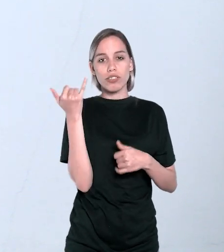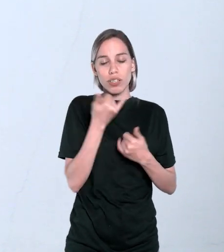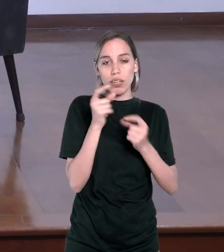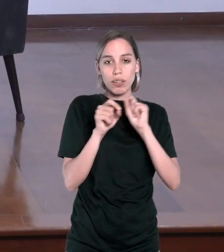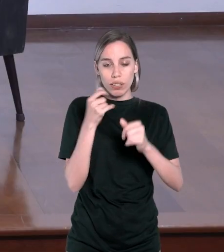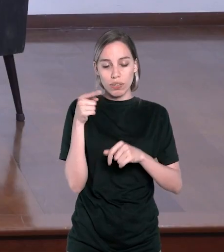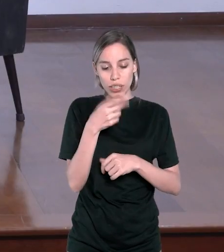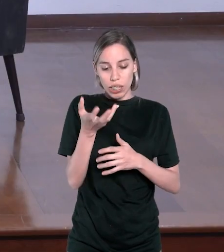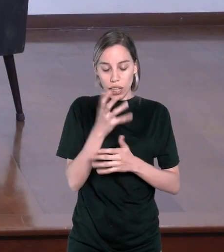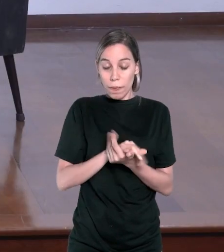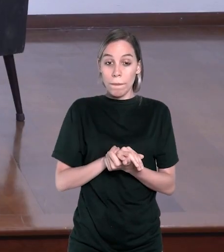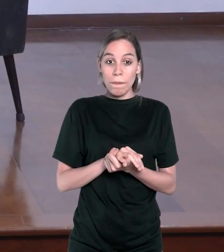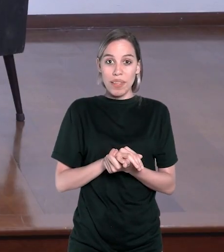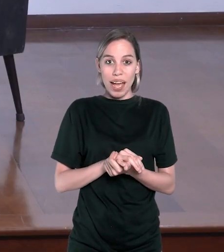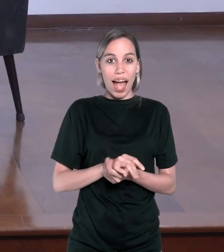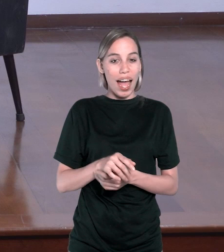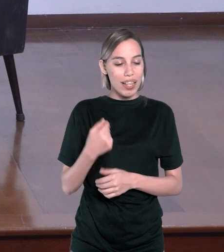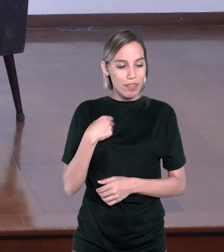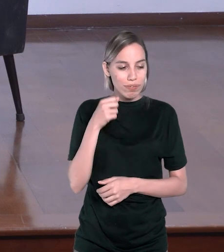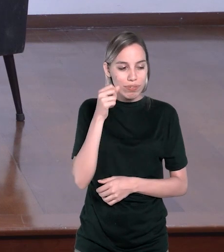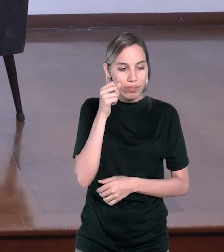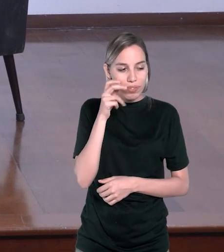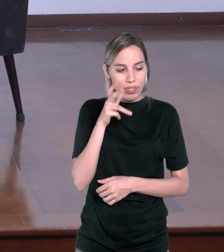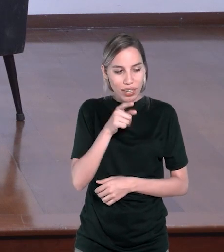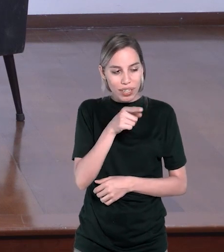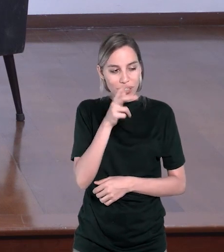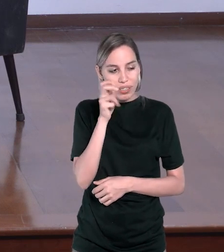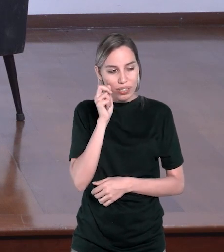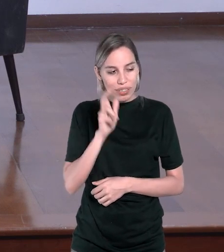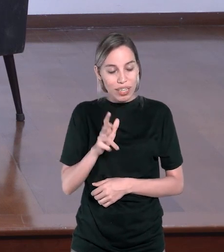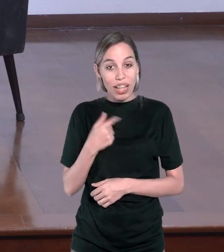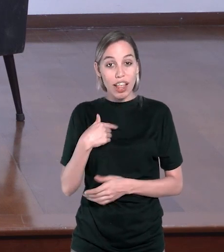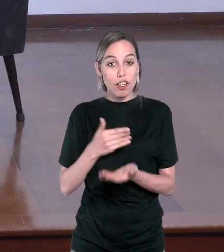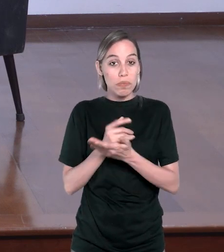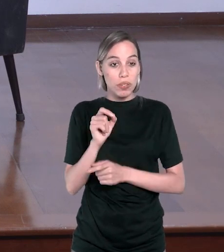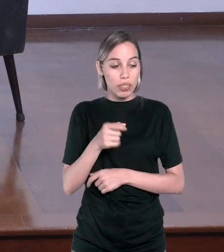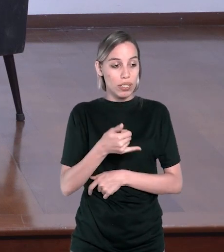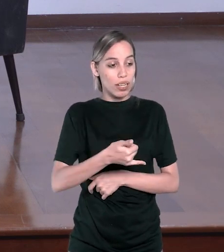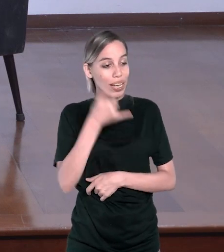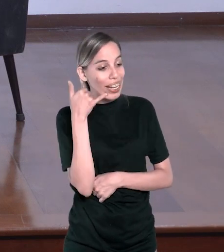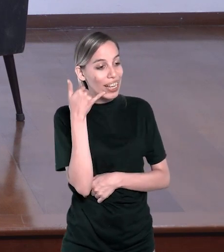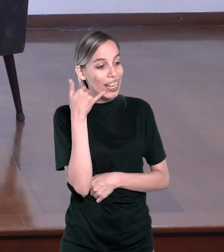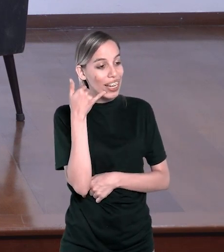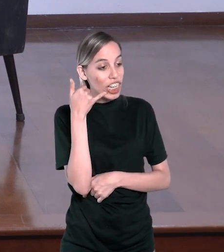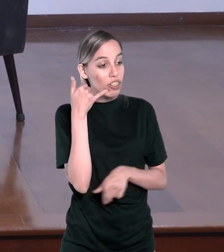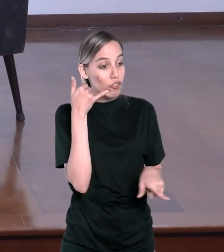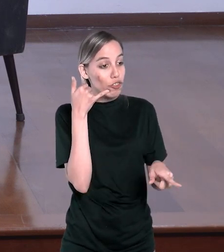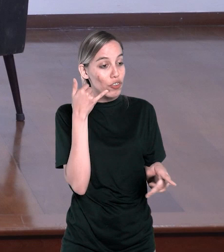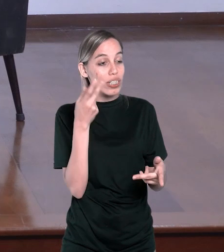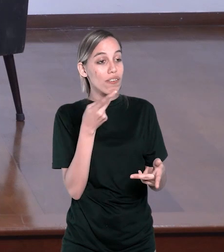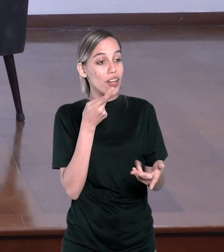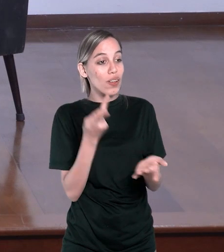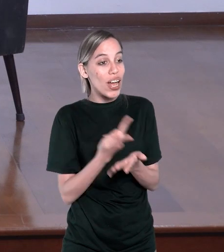rola. Quando a gente trabalhou junto na Desiderata, ele tem algumas coisas dele, a secretária era fale